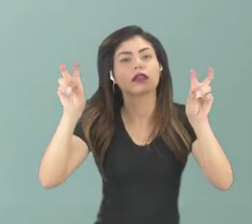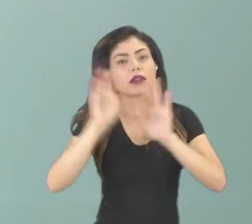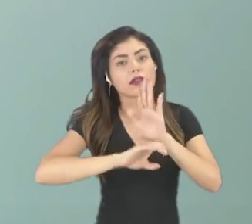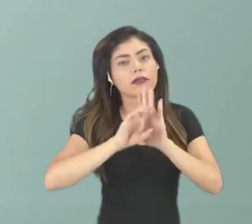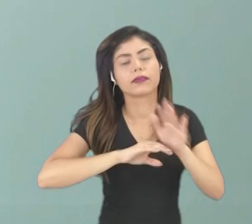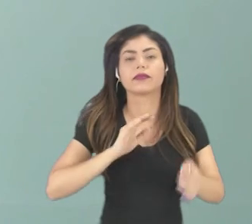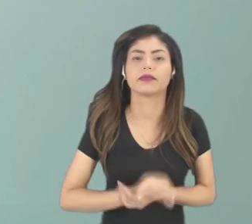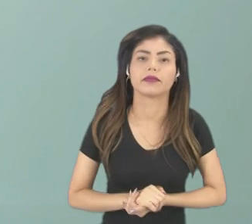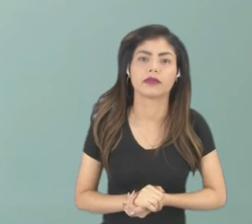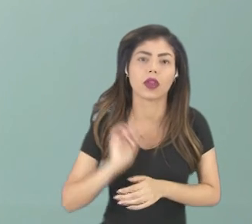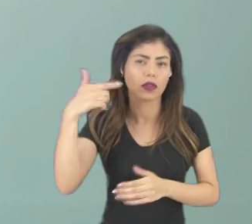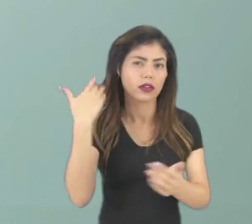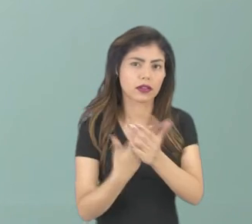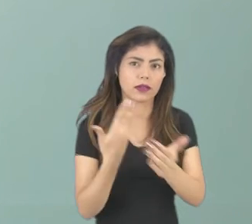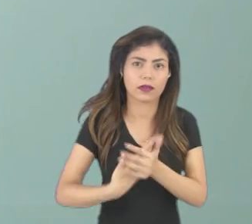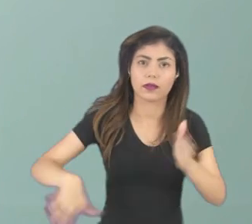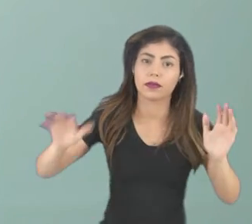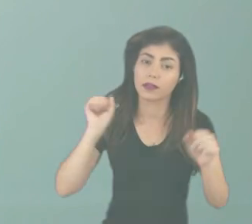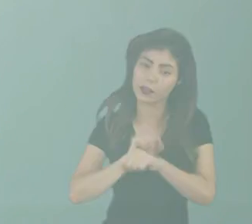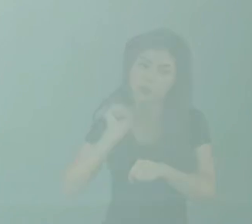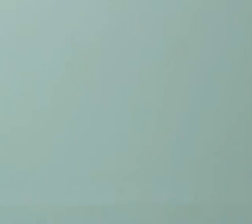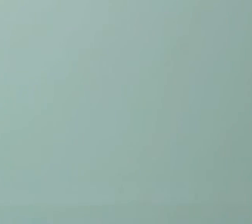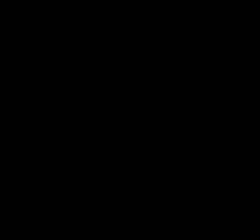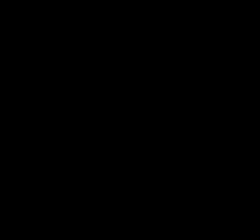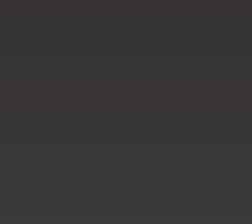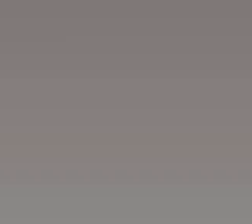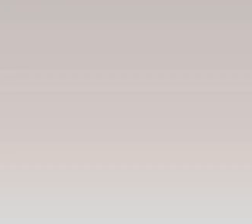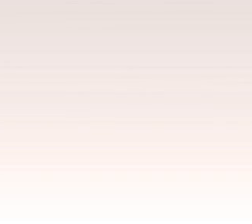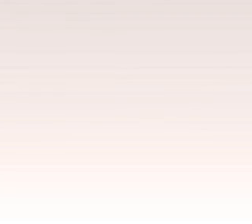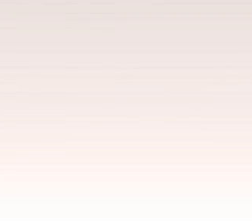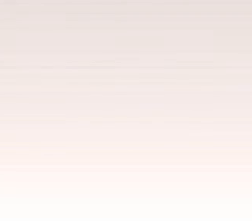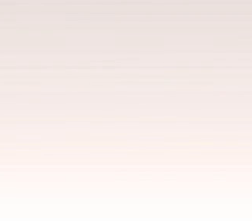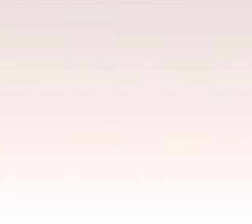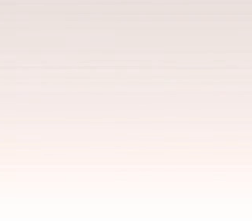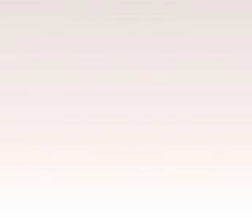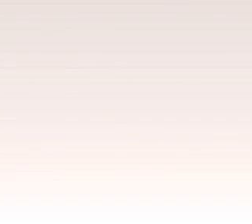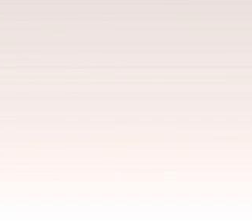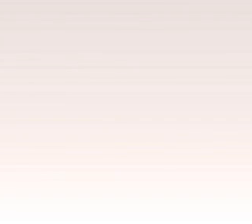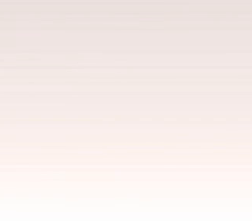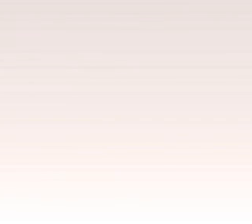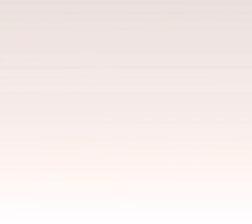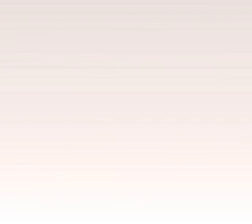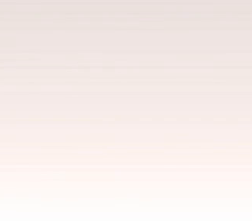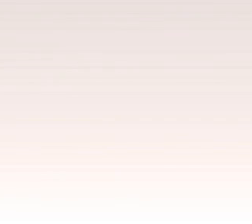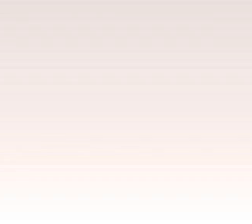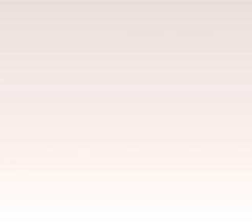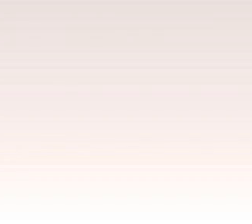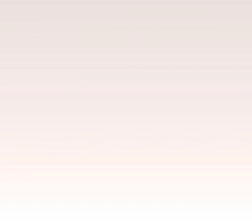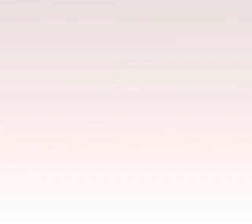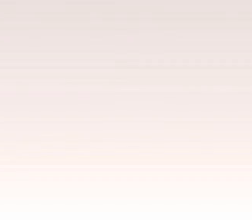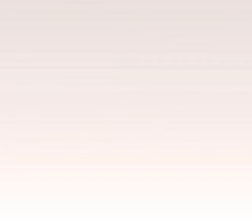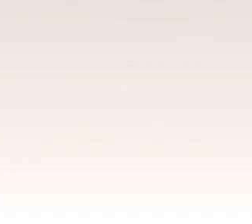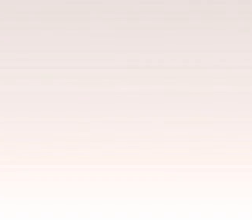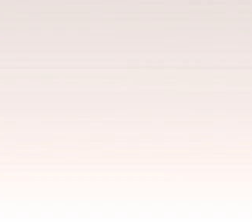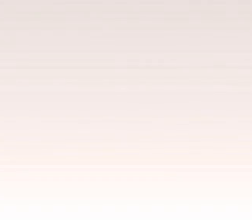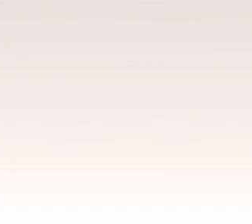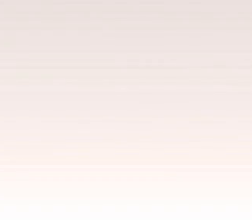E tu também outras aulas e eu te espero aqui na próxima E aí